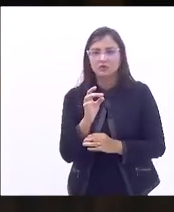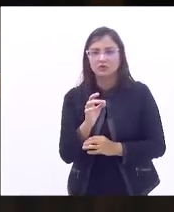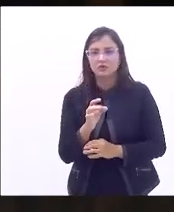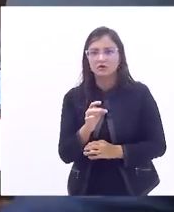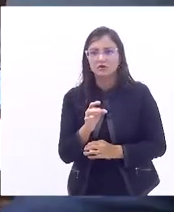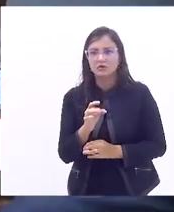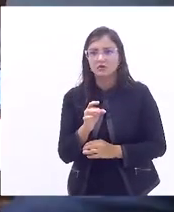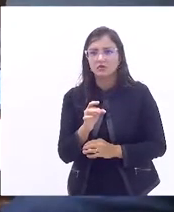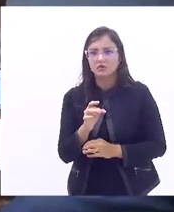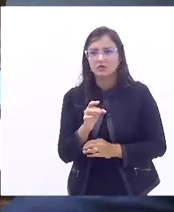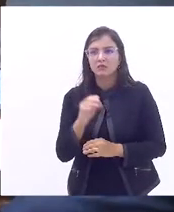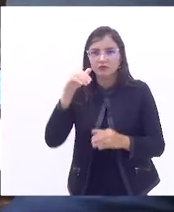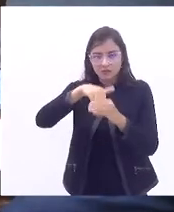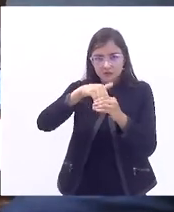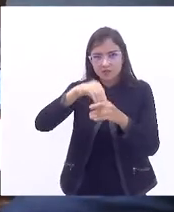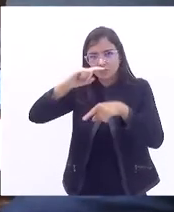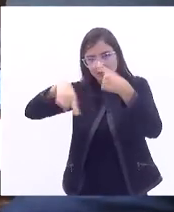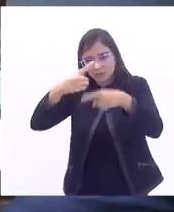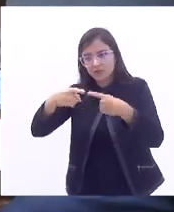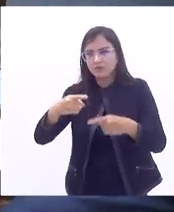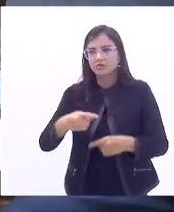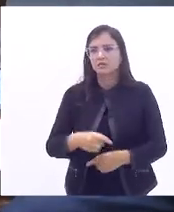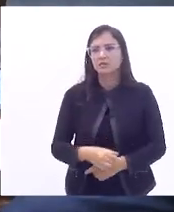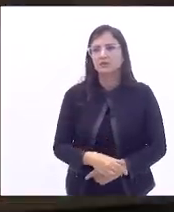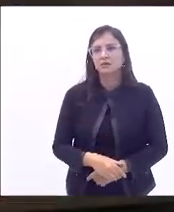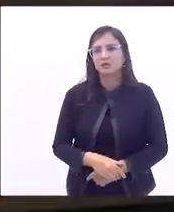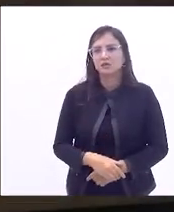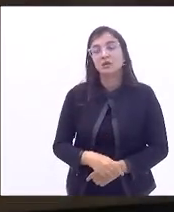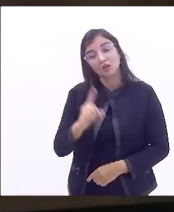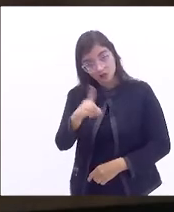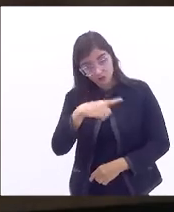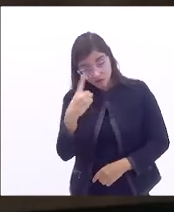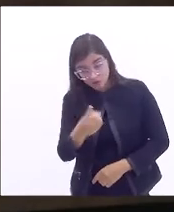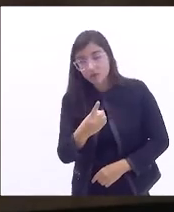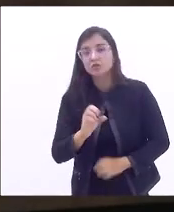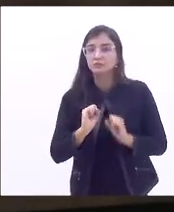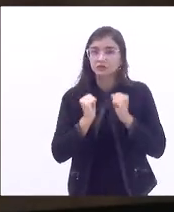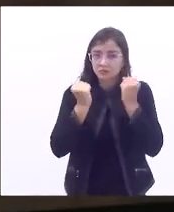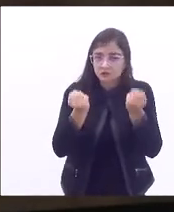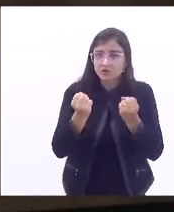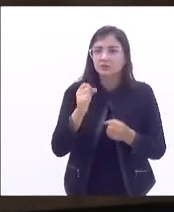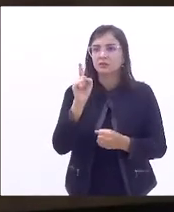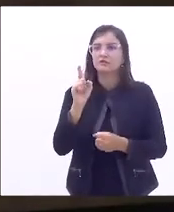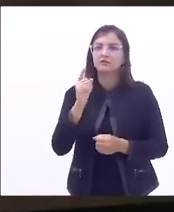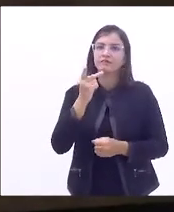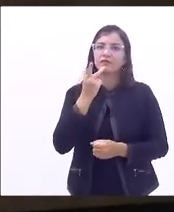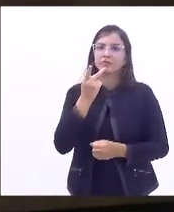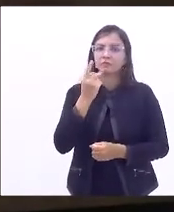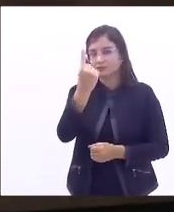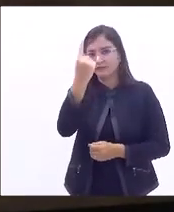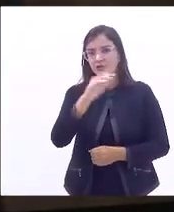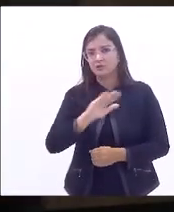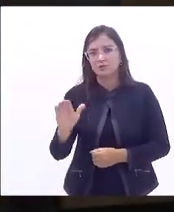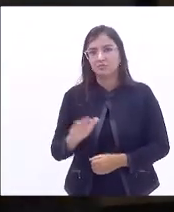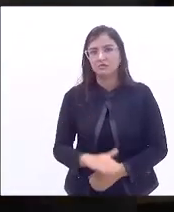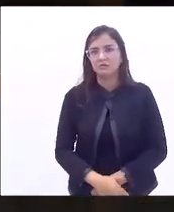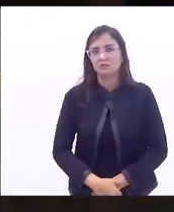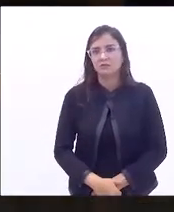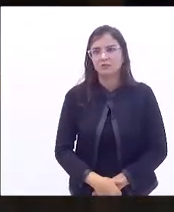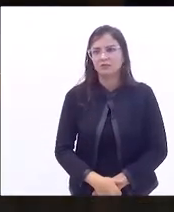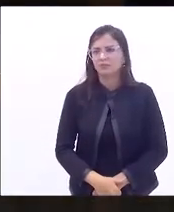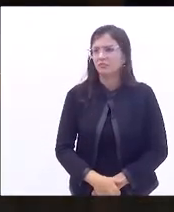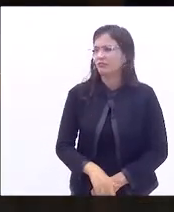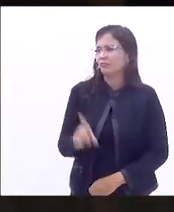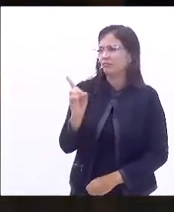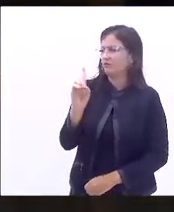destaque? Vamos fazer a defesa do destaque de uma só vez. Não foi esse